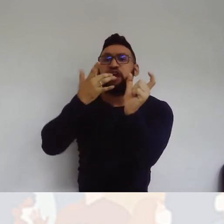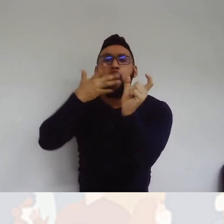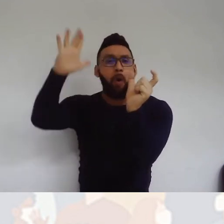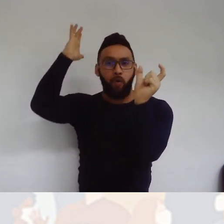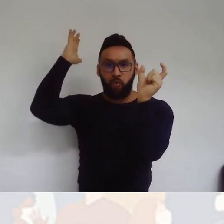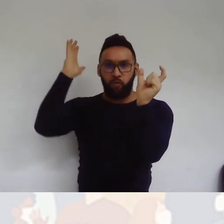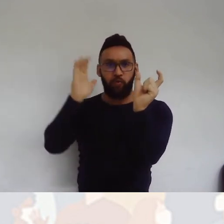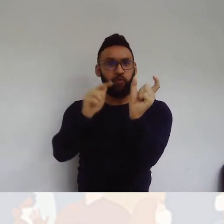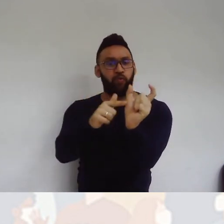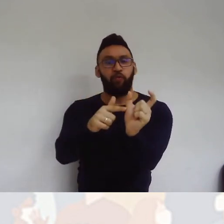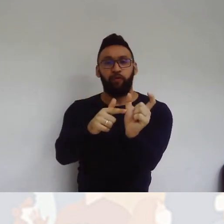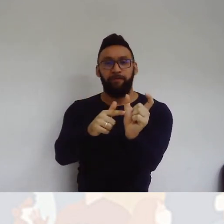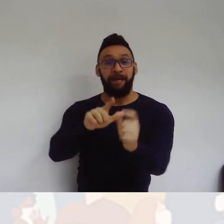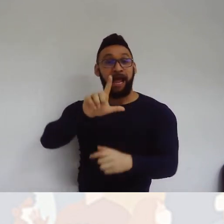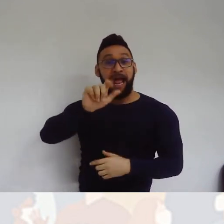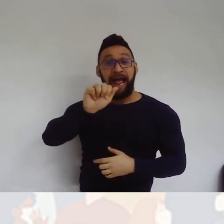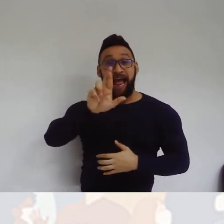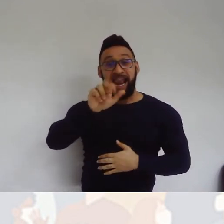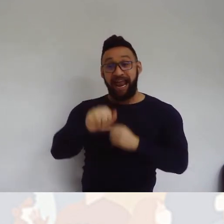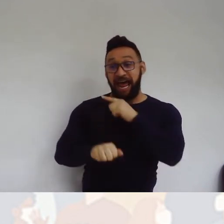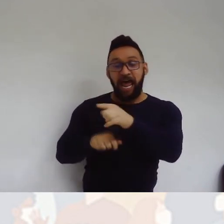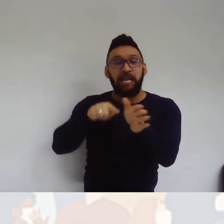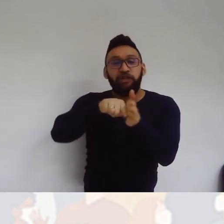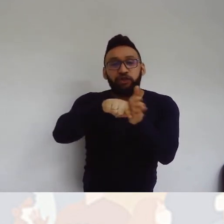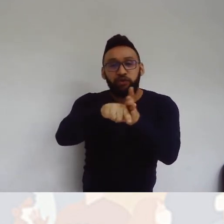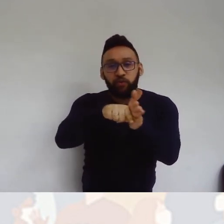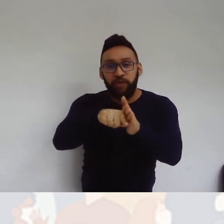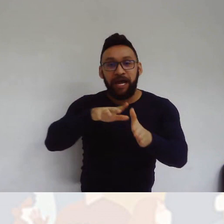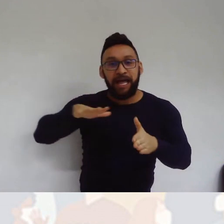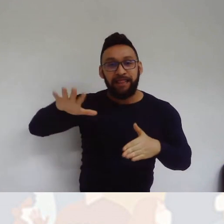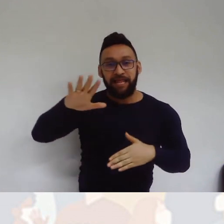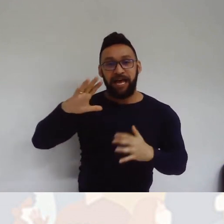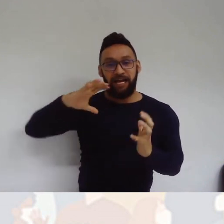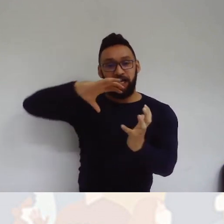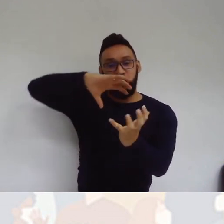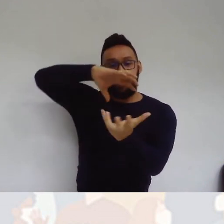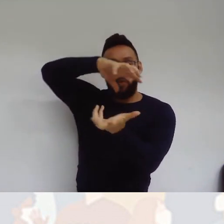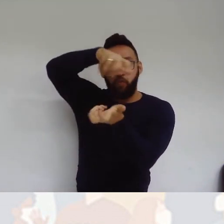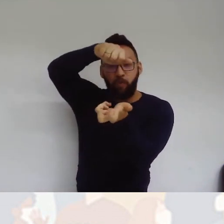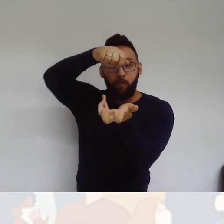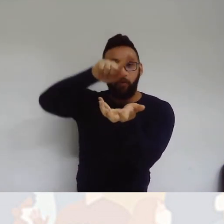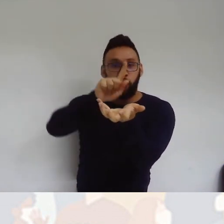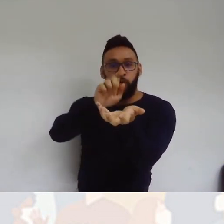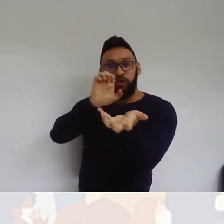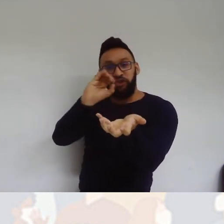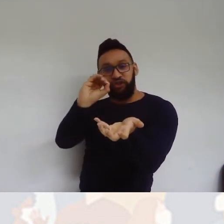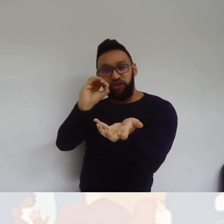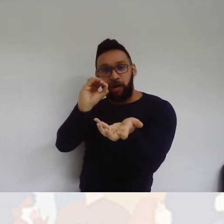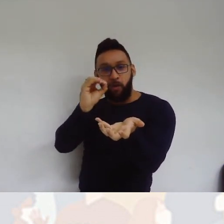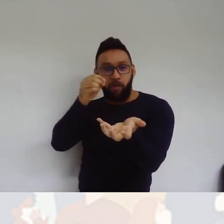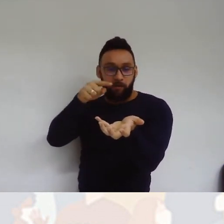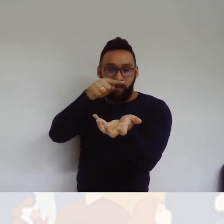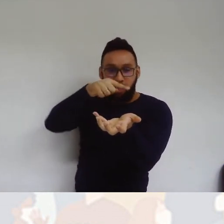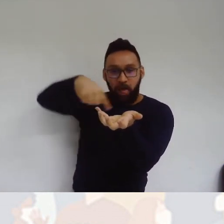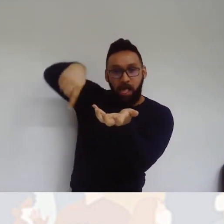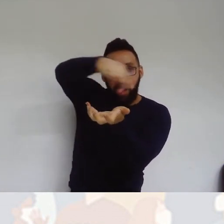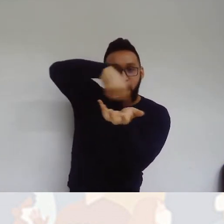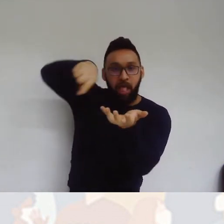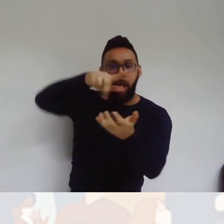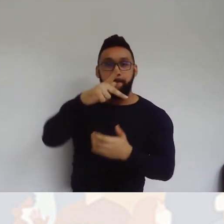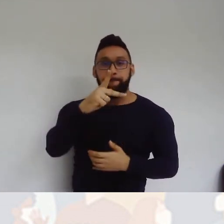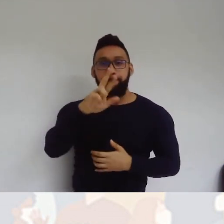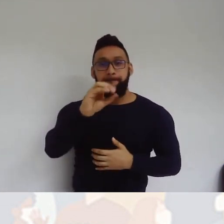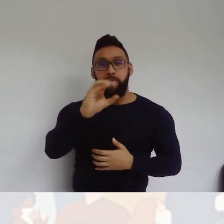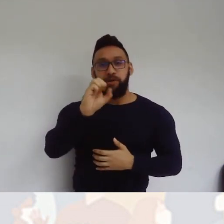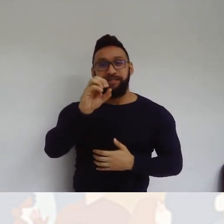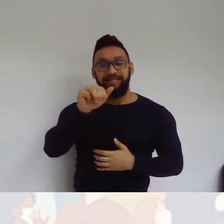ela é estudante de geoprocessamento de uma instituição onde as humanas quase não têm vez